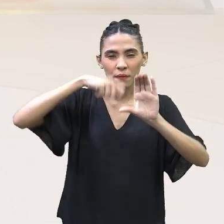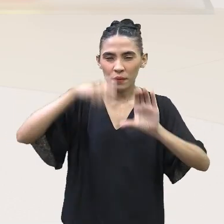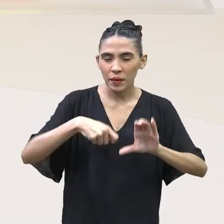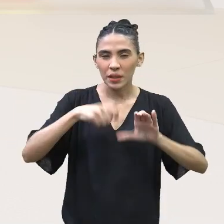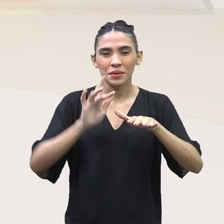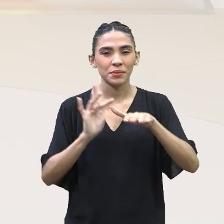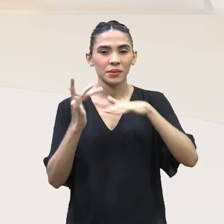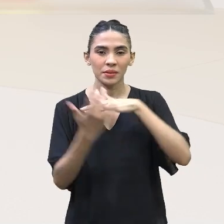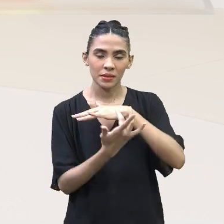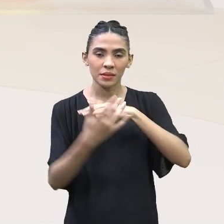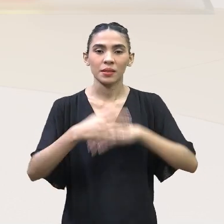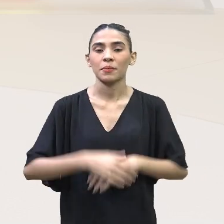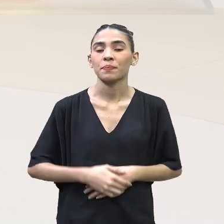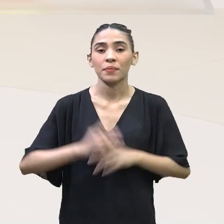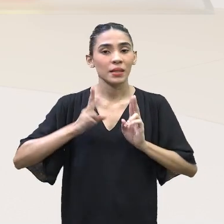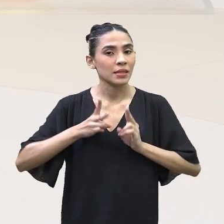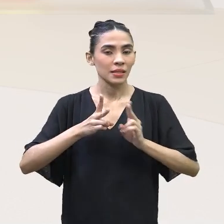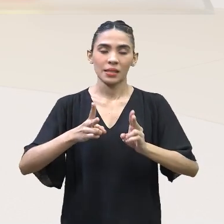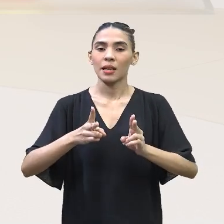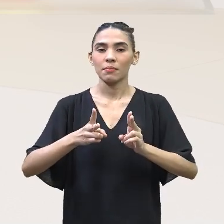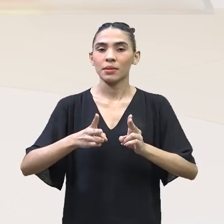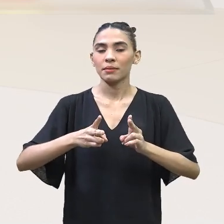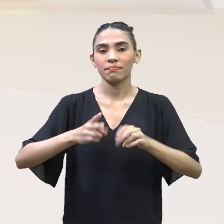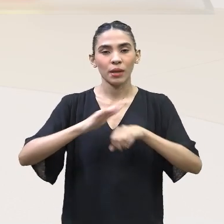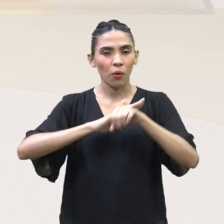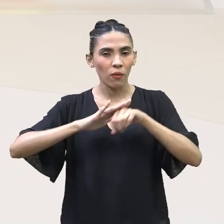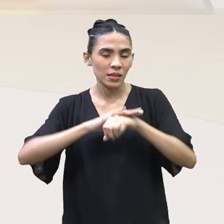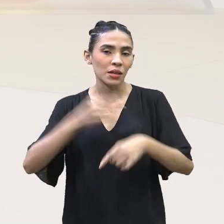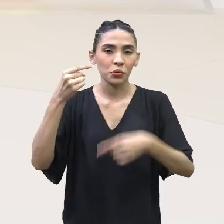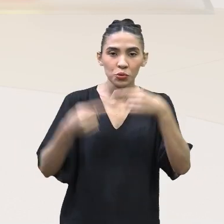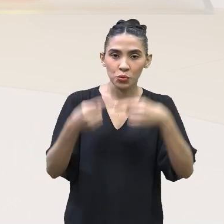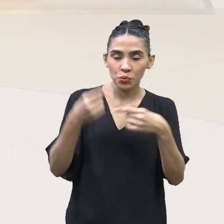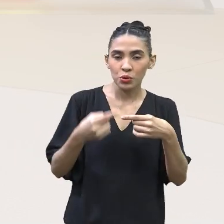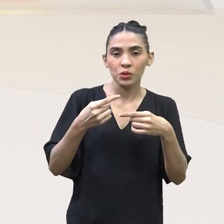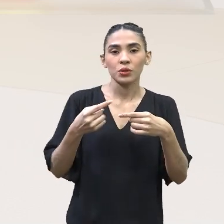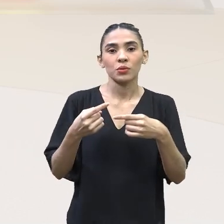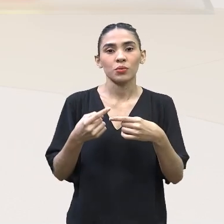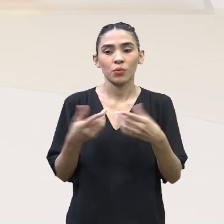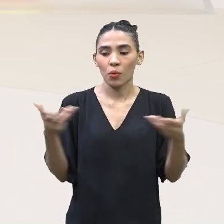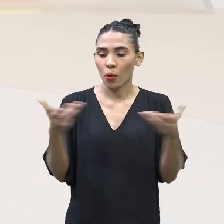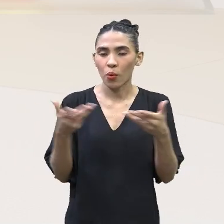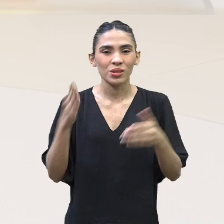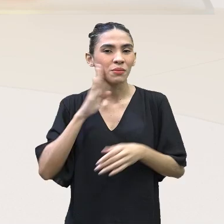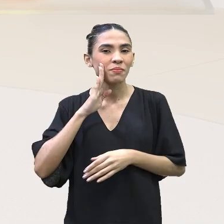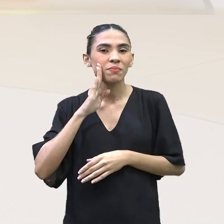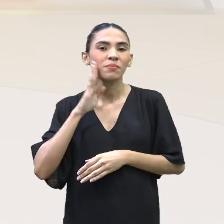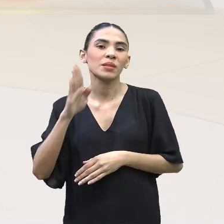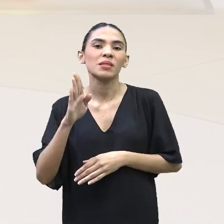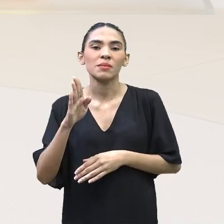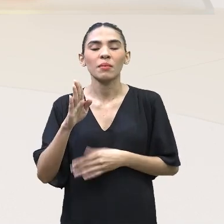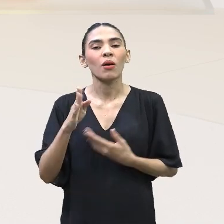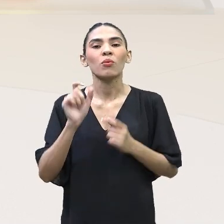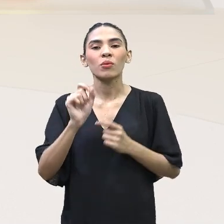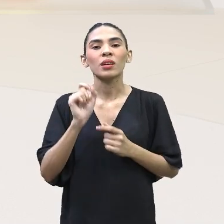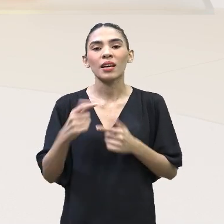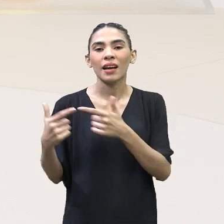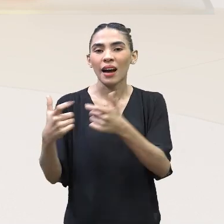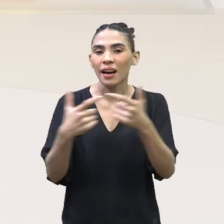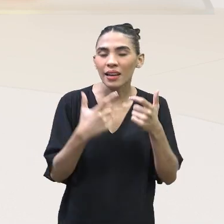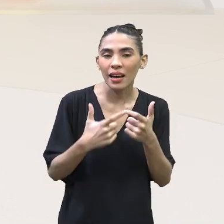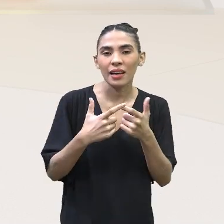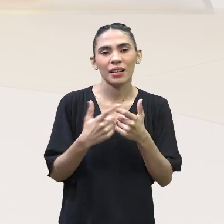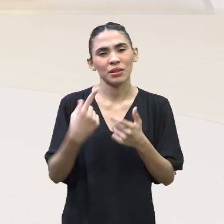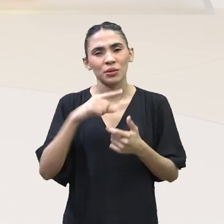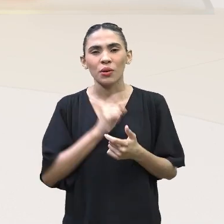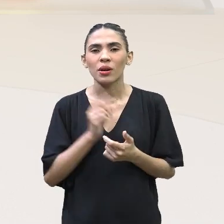redes sociais, sempre falando a respeito, né? Atualmente nós estamos demais lidando com a questão da guerra e sempre